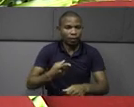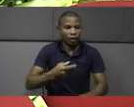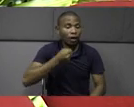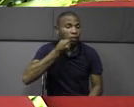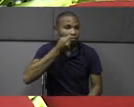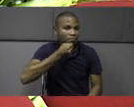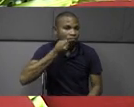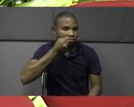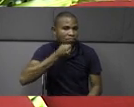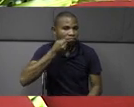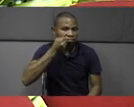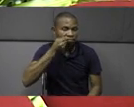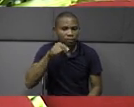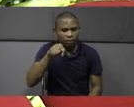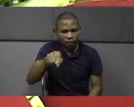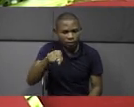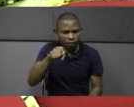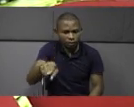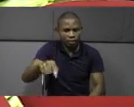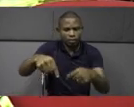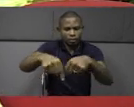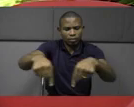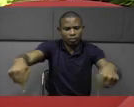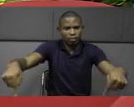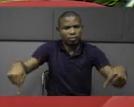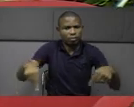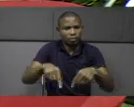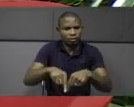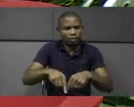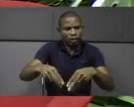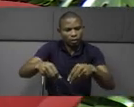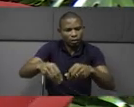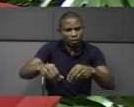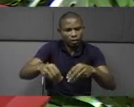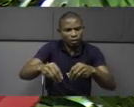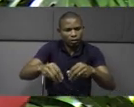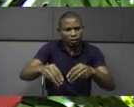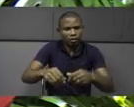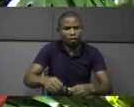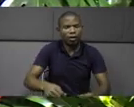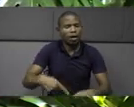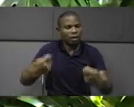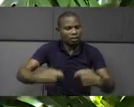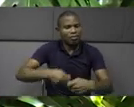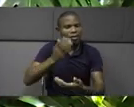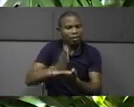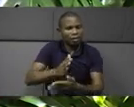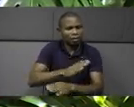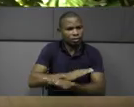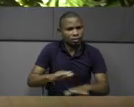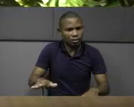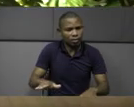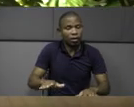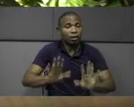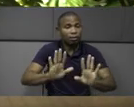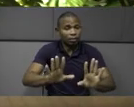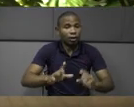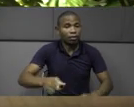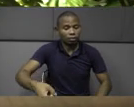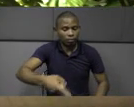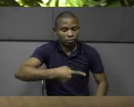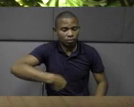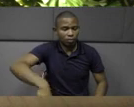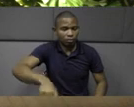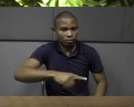da função social da terra a gente também é consegue perceber que a gente passa por um